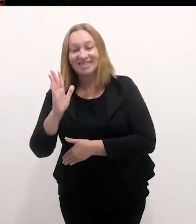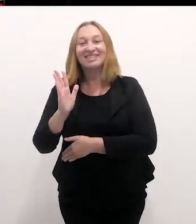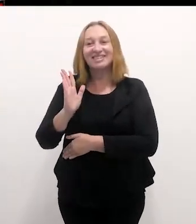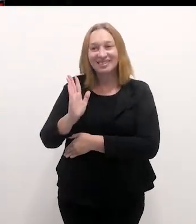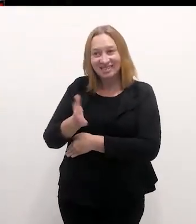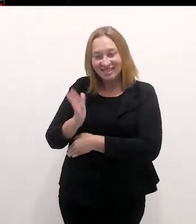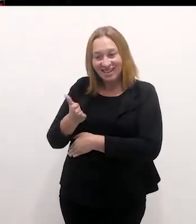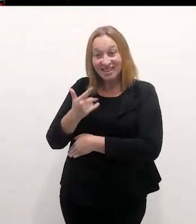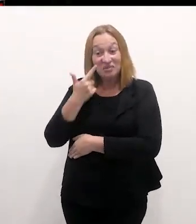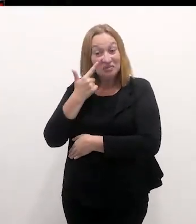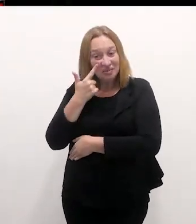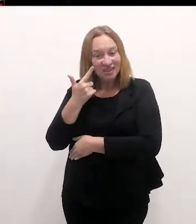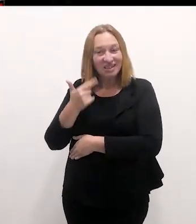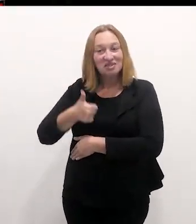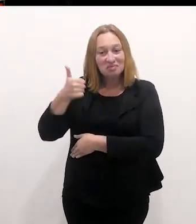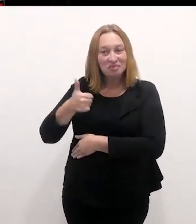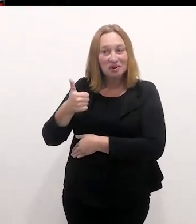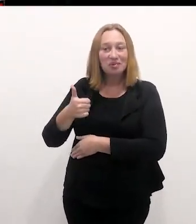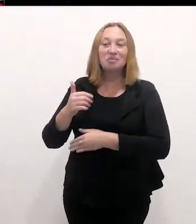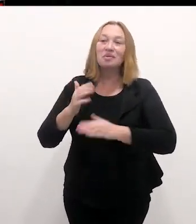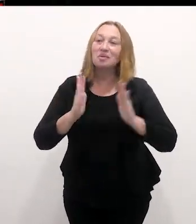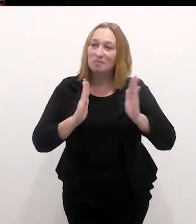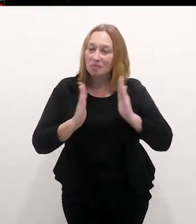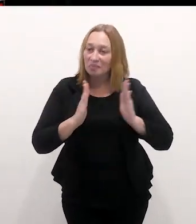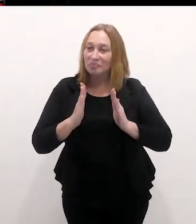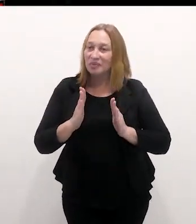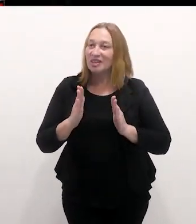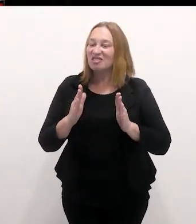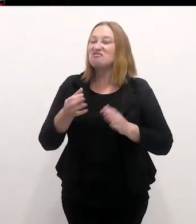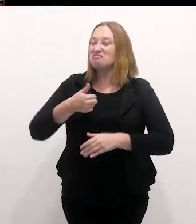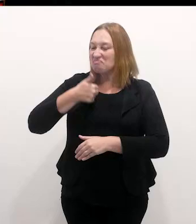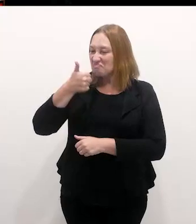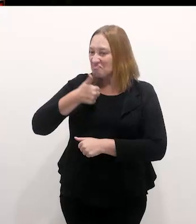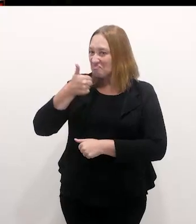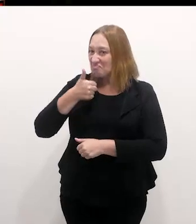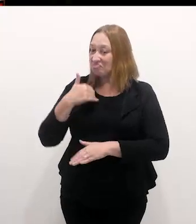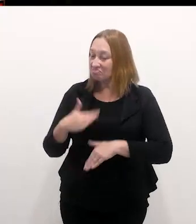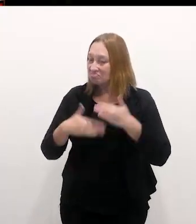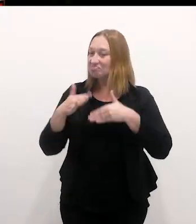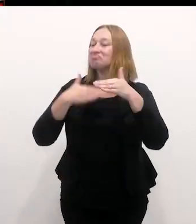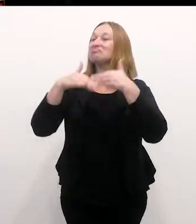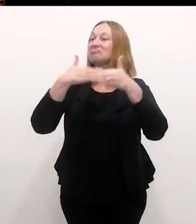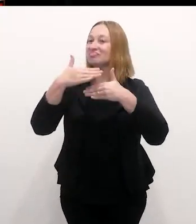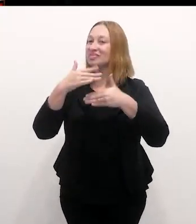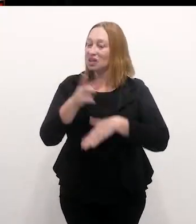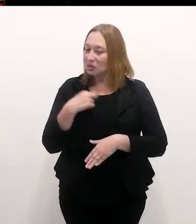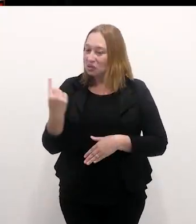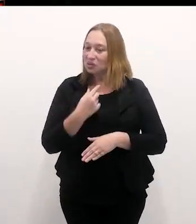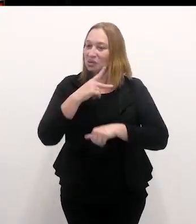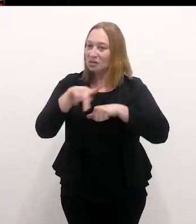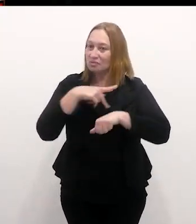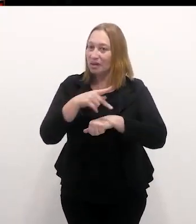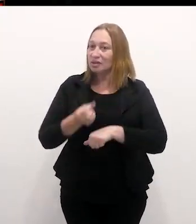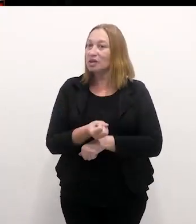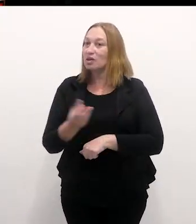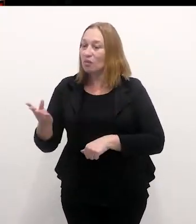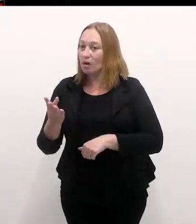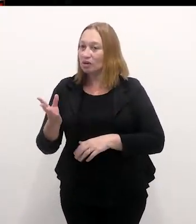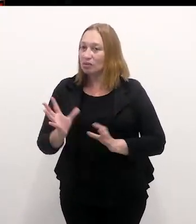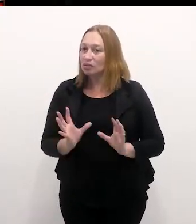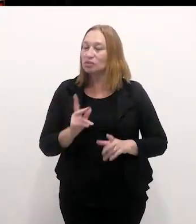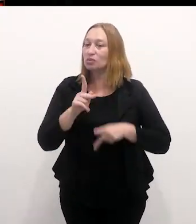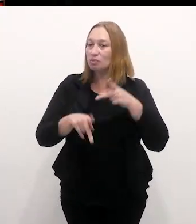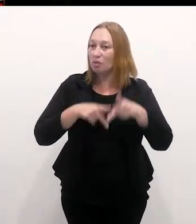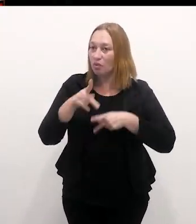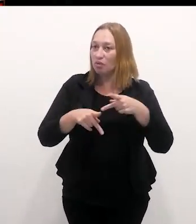Brasil. Um processo histórico e, como já estamos vendo aqui nesse primeiro bloco, interferiu positivamente no